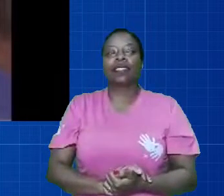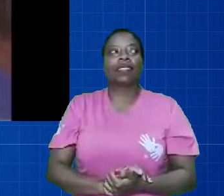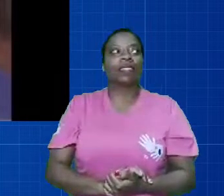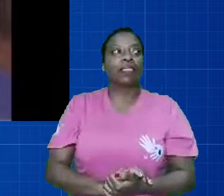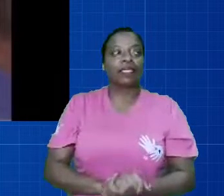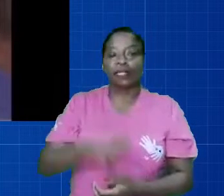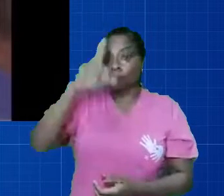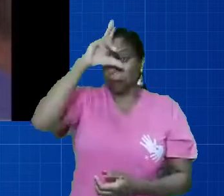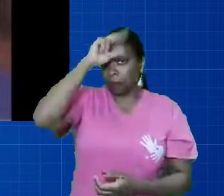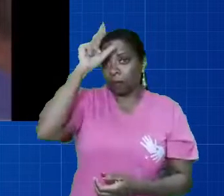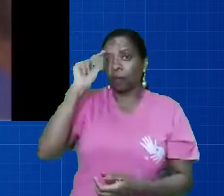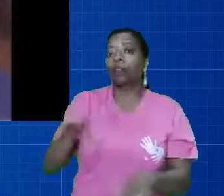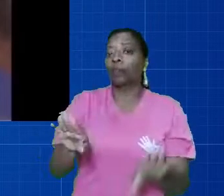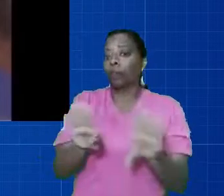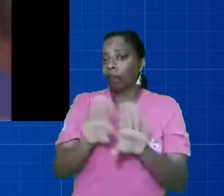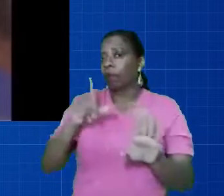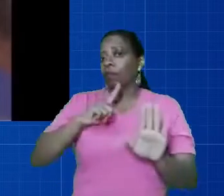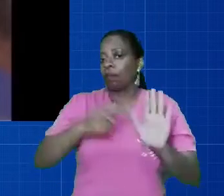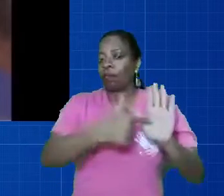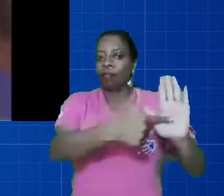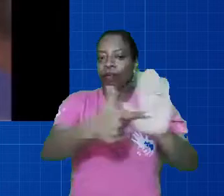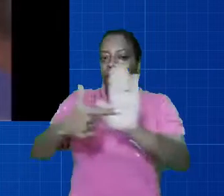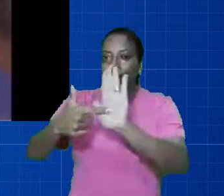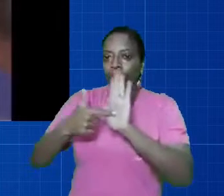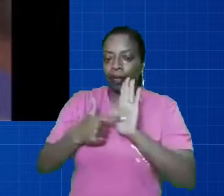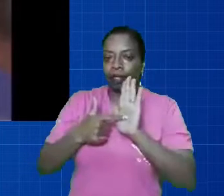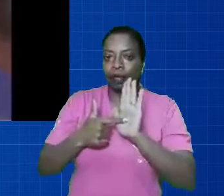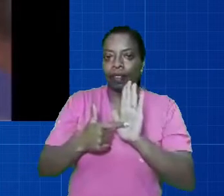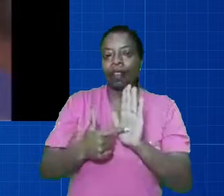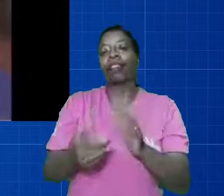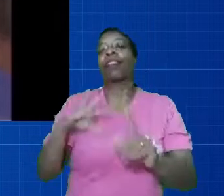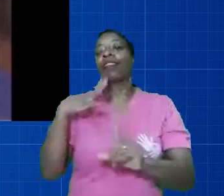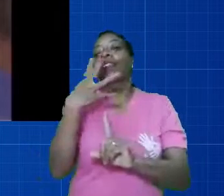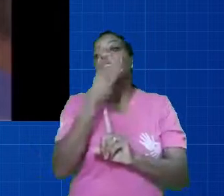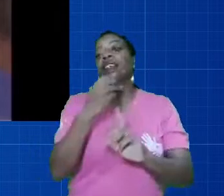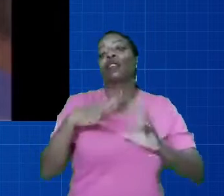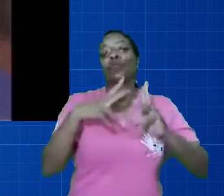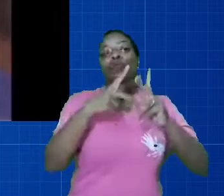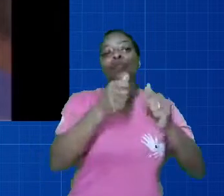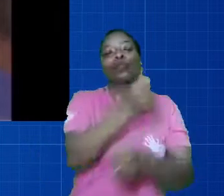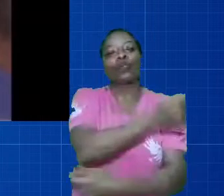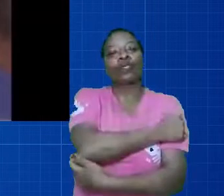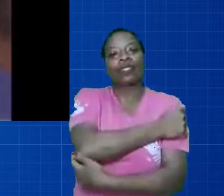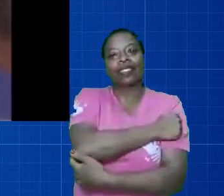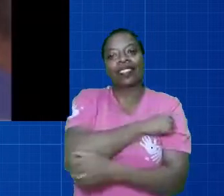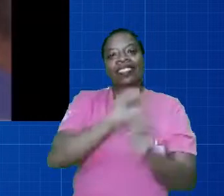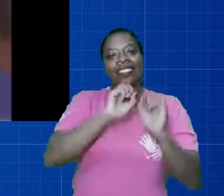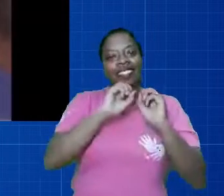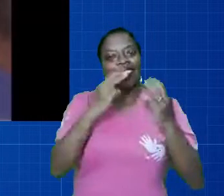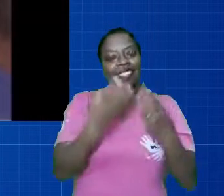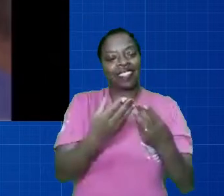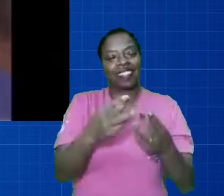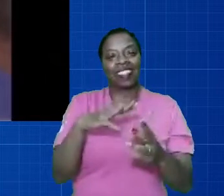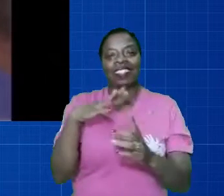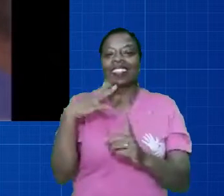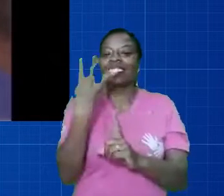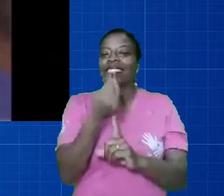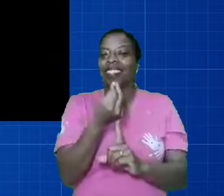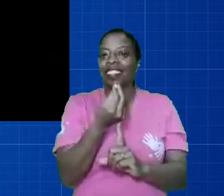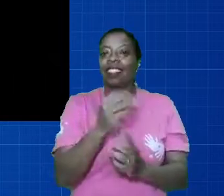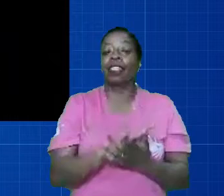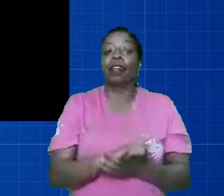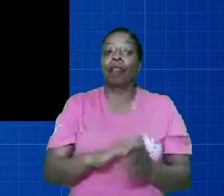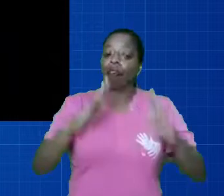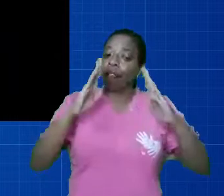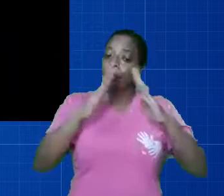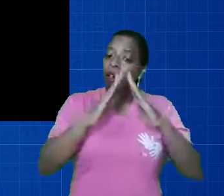as exposições de arte dos alunos aqui da oficina. É uma casa que tinha sido adaptada, mas com várias salas nas